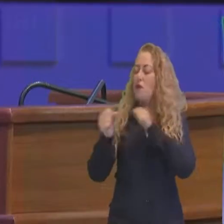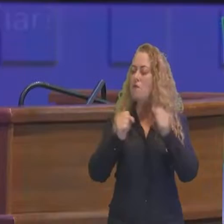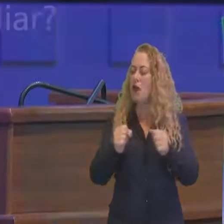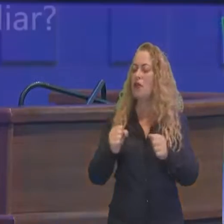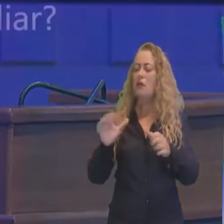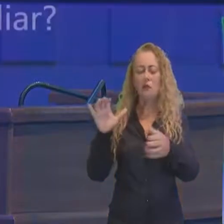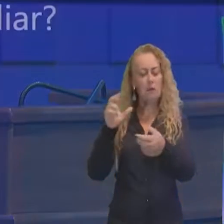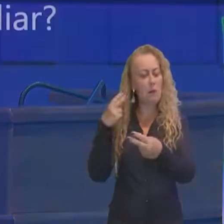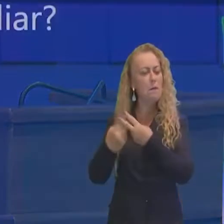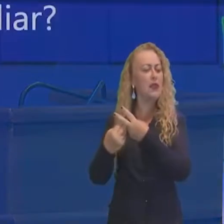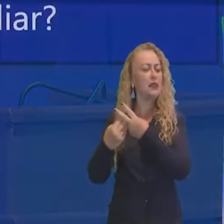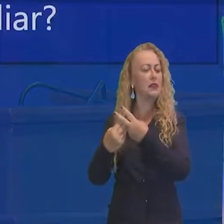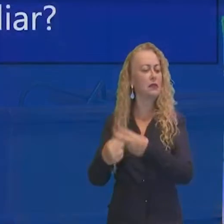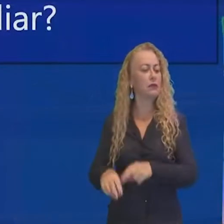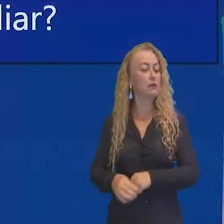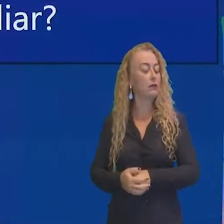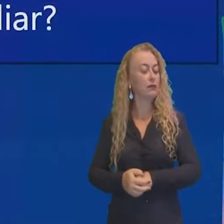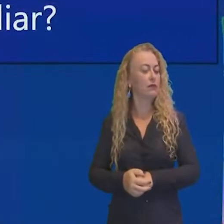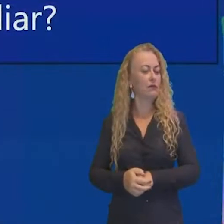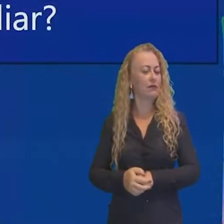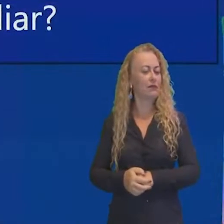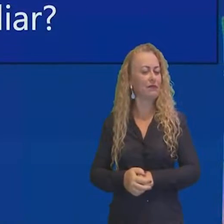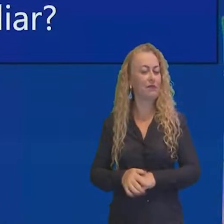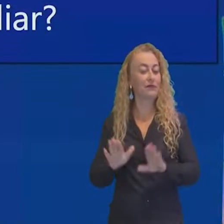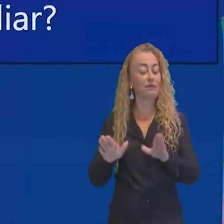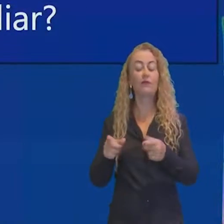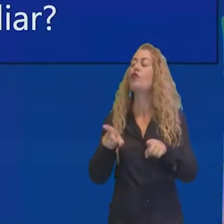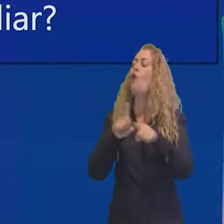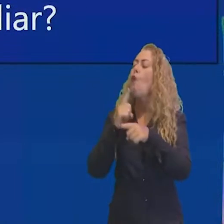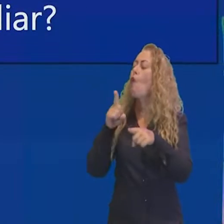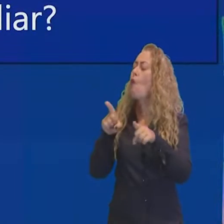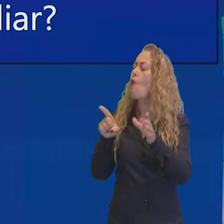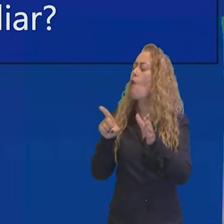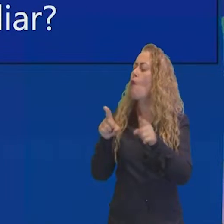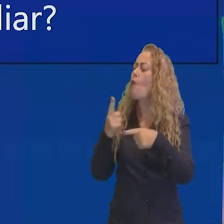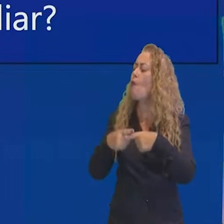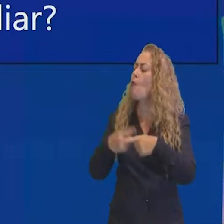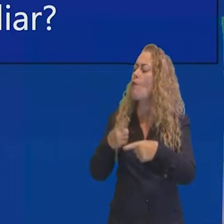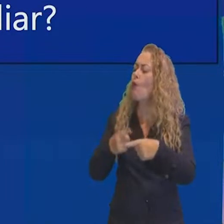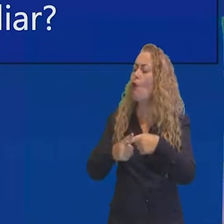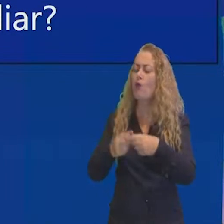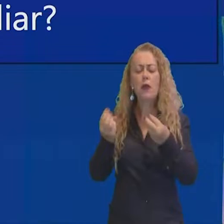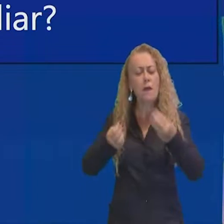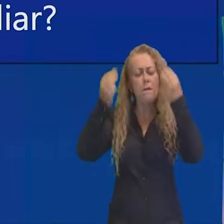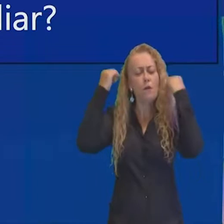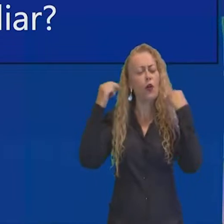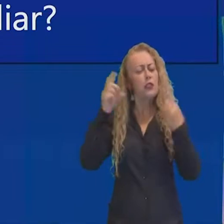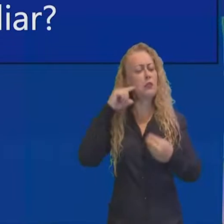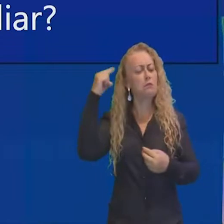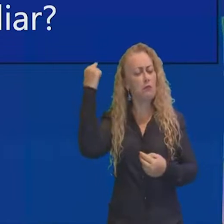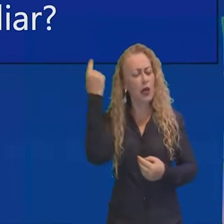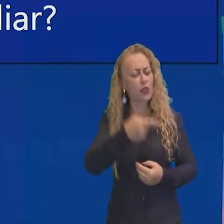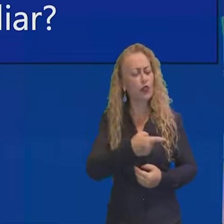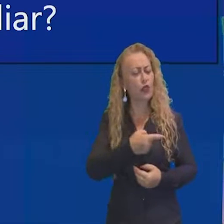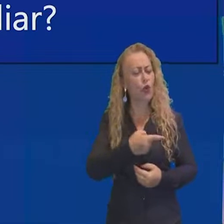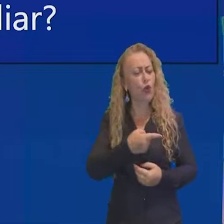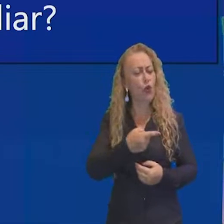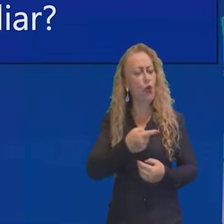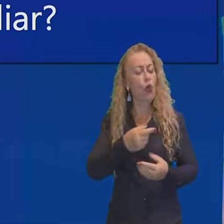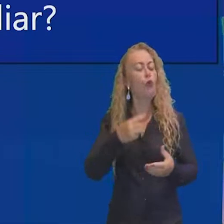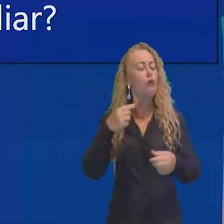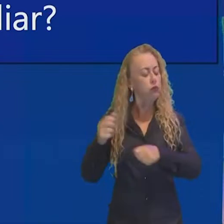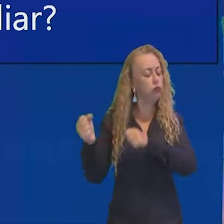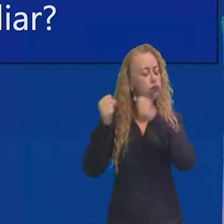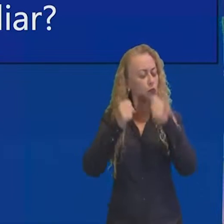pegá-lo. E eles perguntaram: então por que Moisés ordenou dar uma carta de